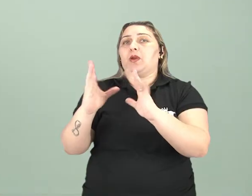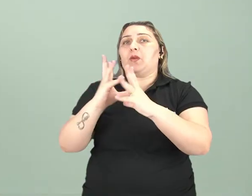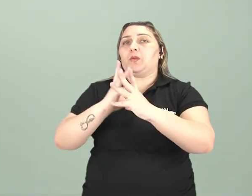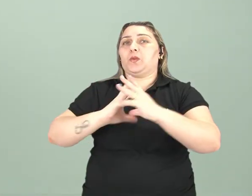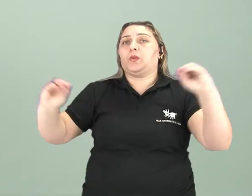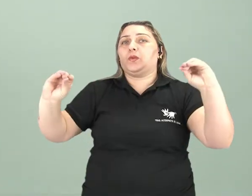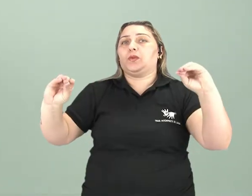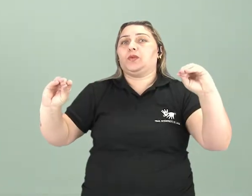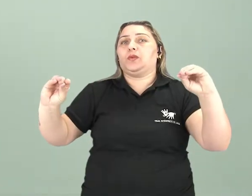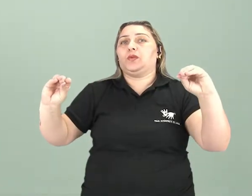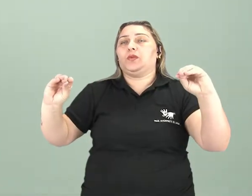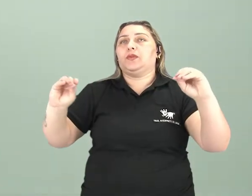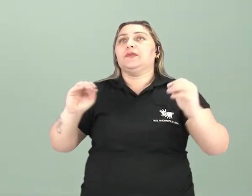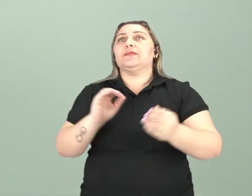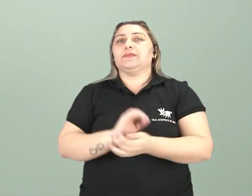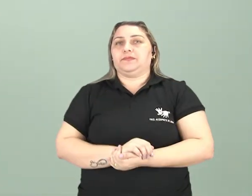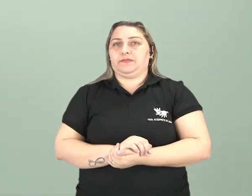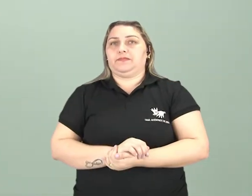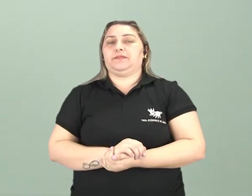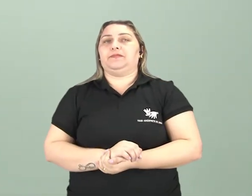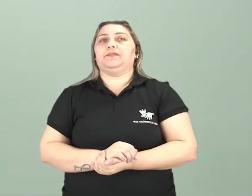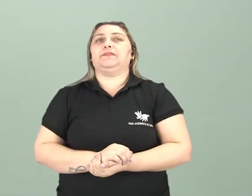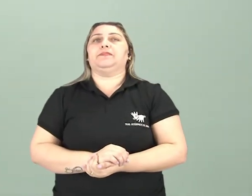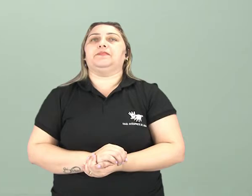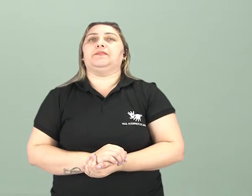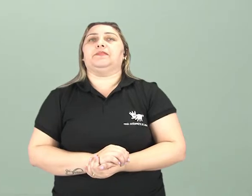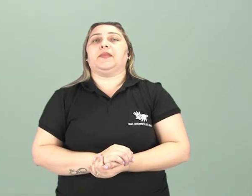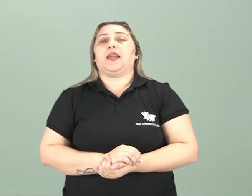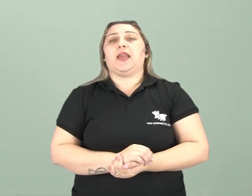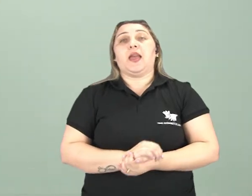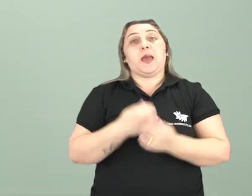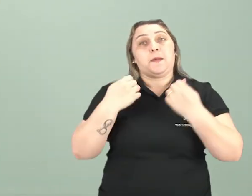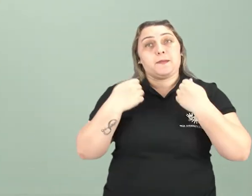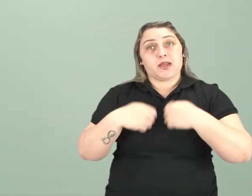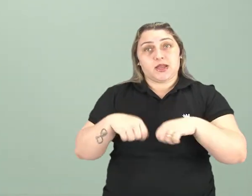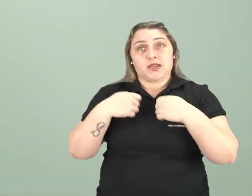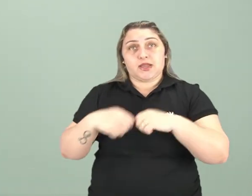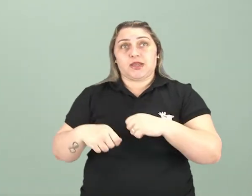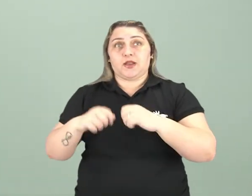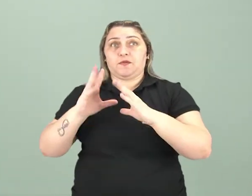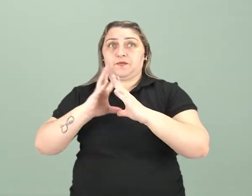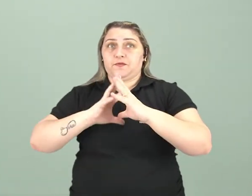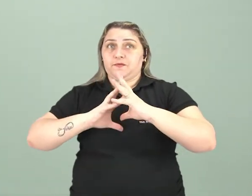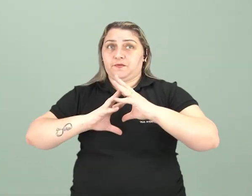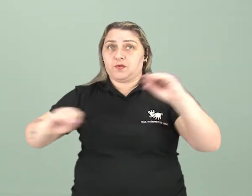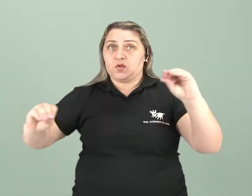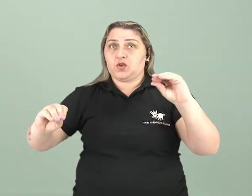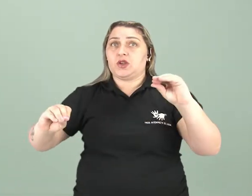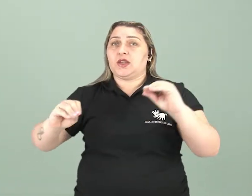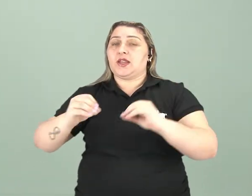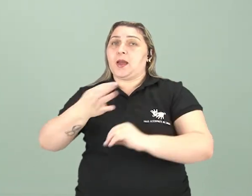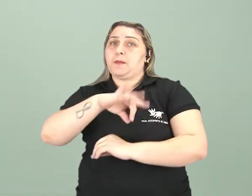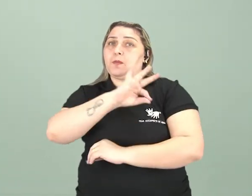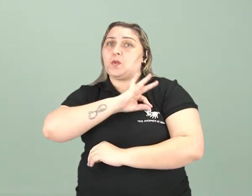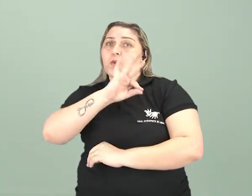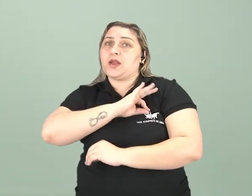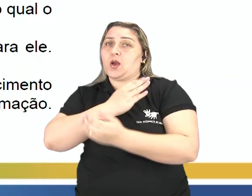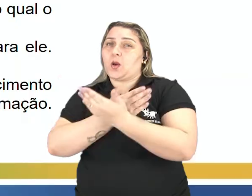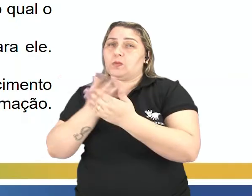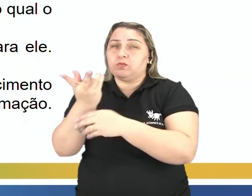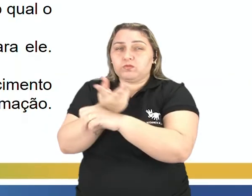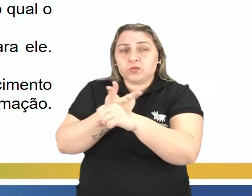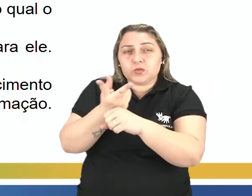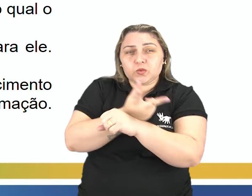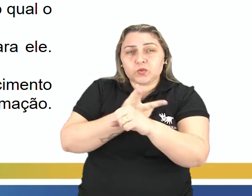e tudo apontou que foi o namorado que sumiu com ela. Esse vai ser o conflito da história. Ele precisa fugir